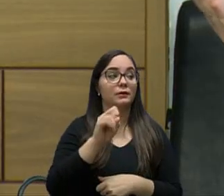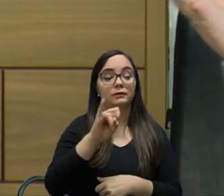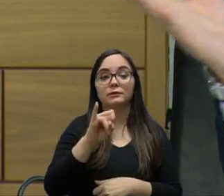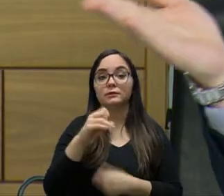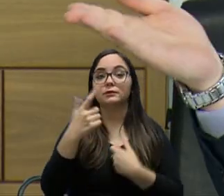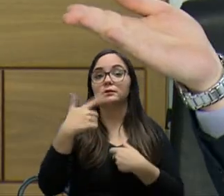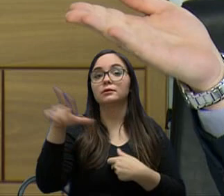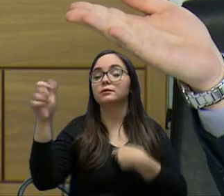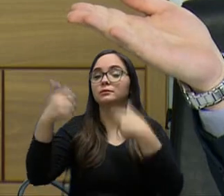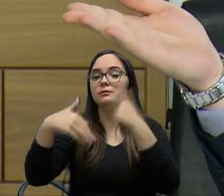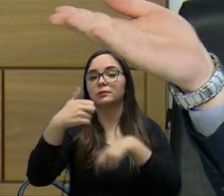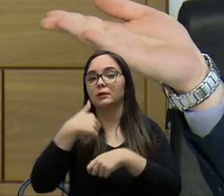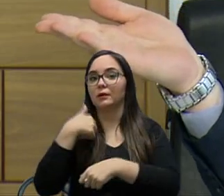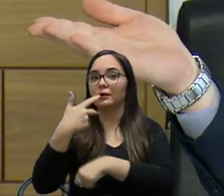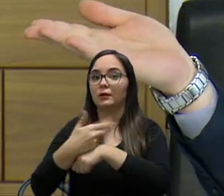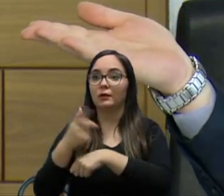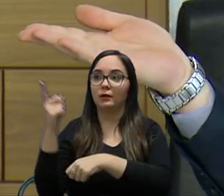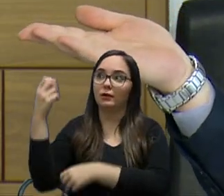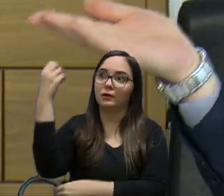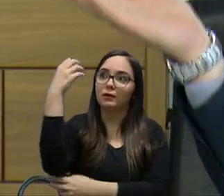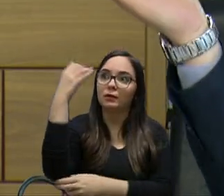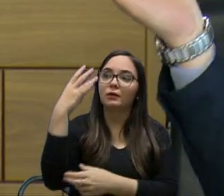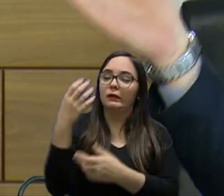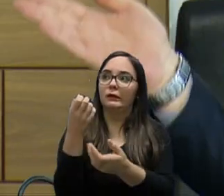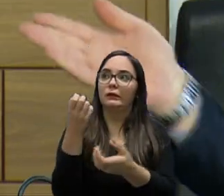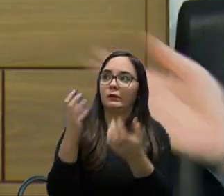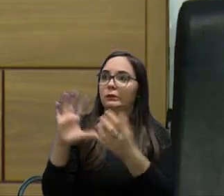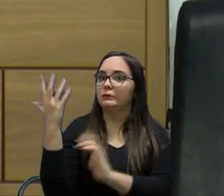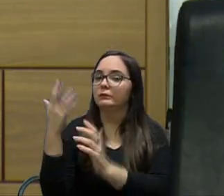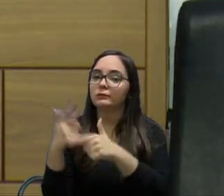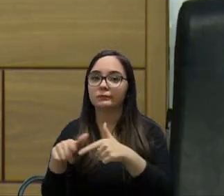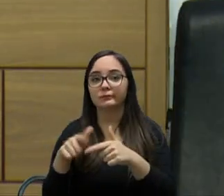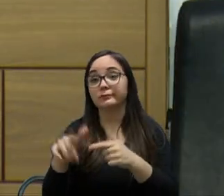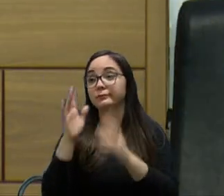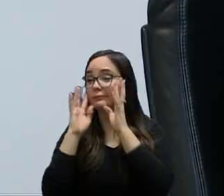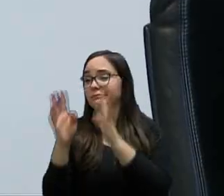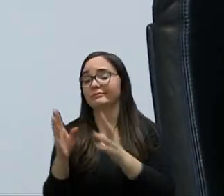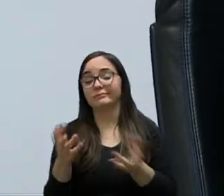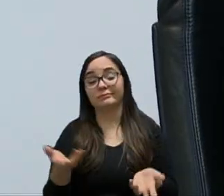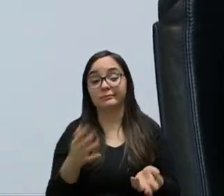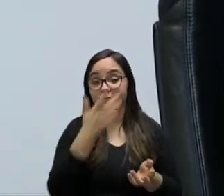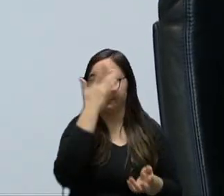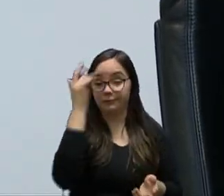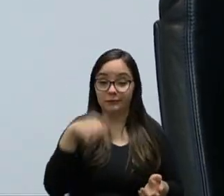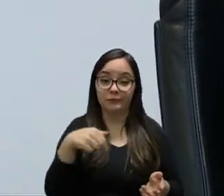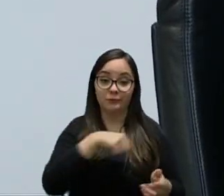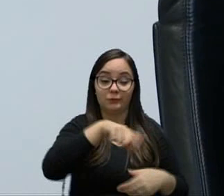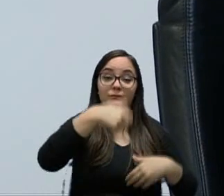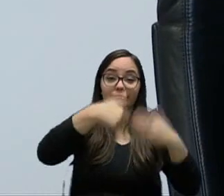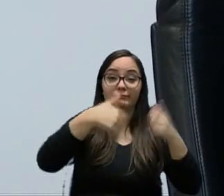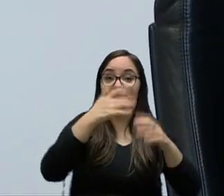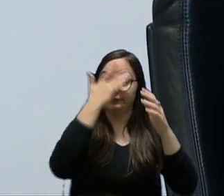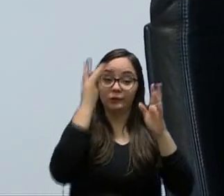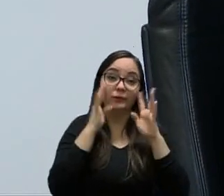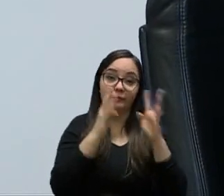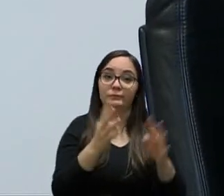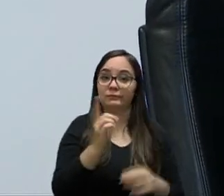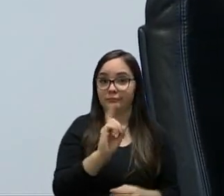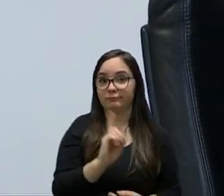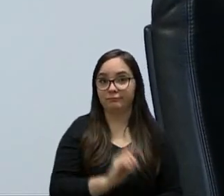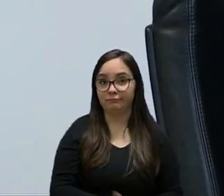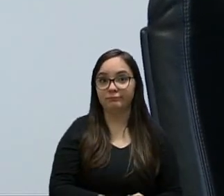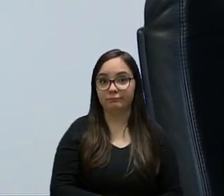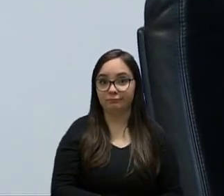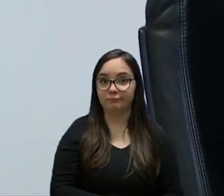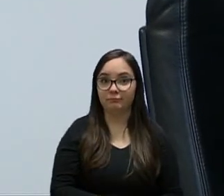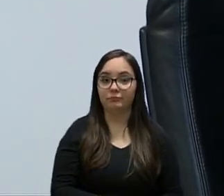atropelada lá embaixo fazer um escândalo em cima do pardal infelizmente péricles mais então é para isso que a gente tá nós fazemos a nossa